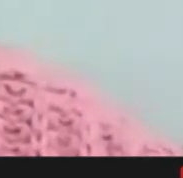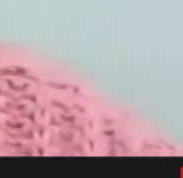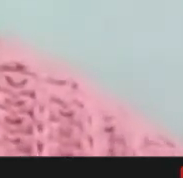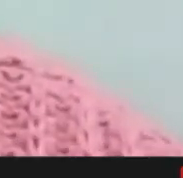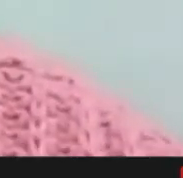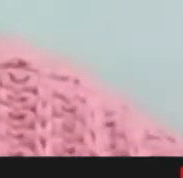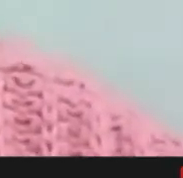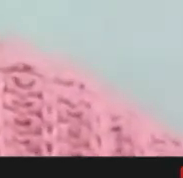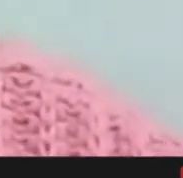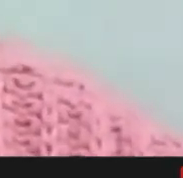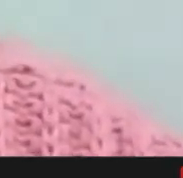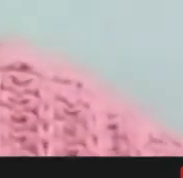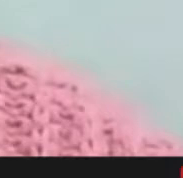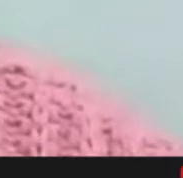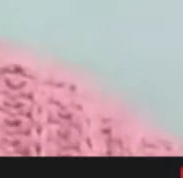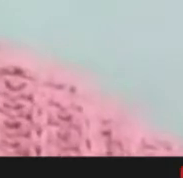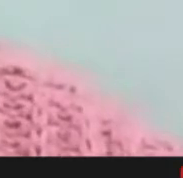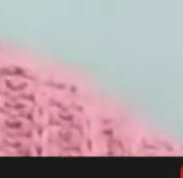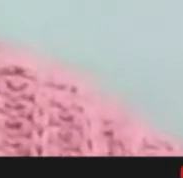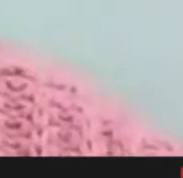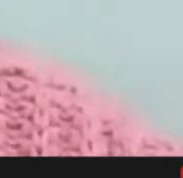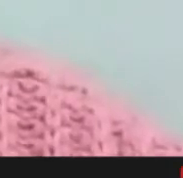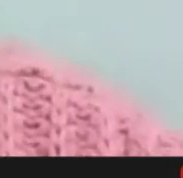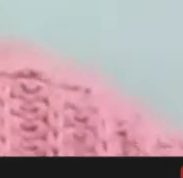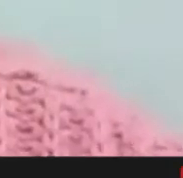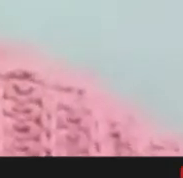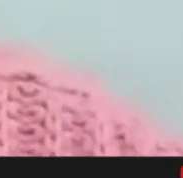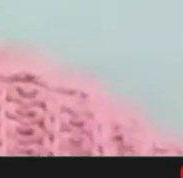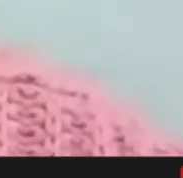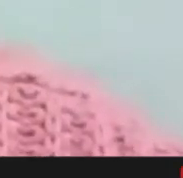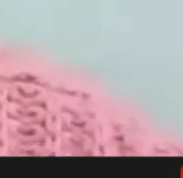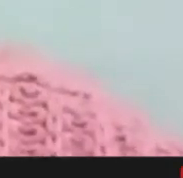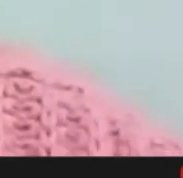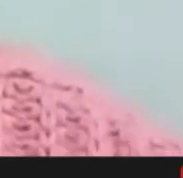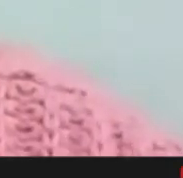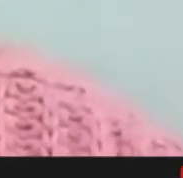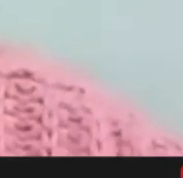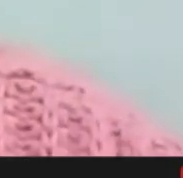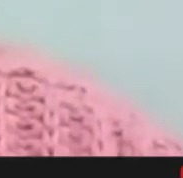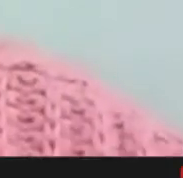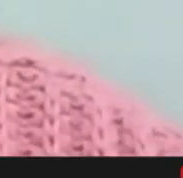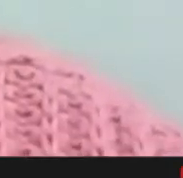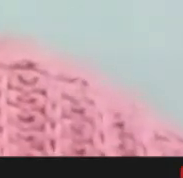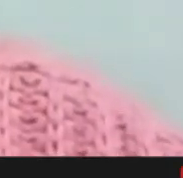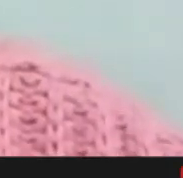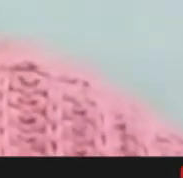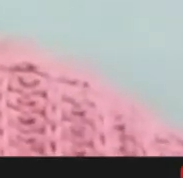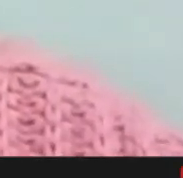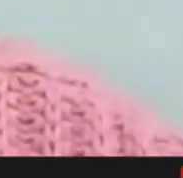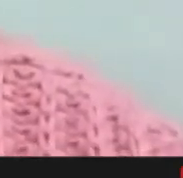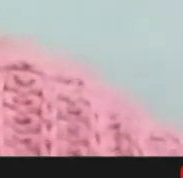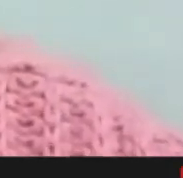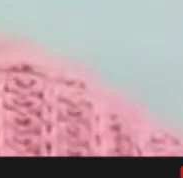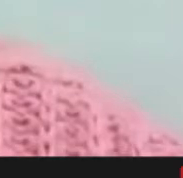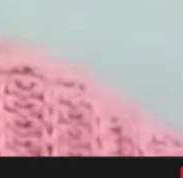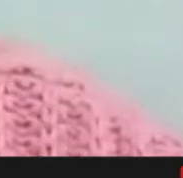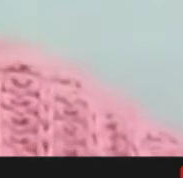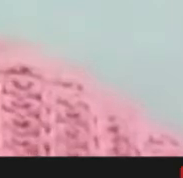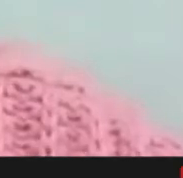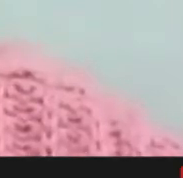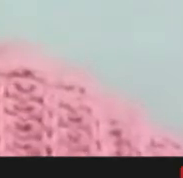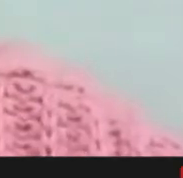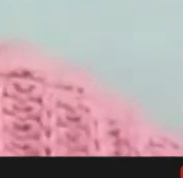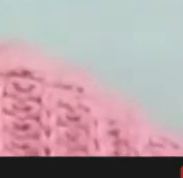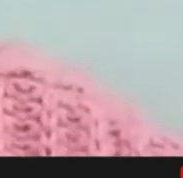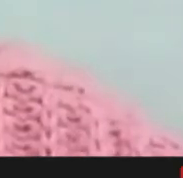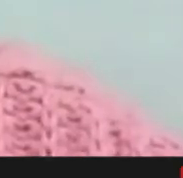cenário no país, que é a Covid-19, né? É uma pandemia, portanto,